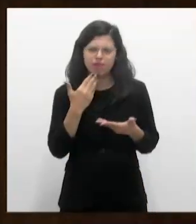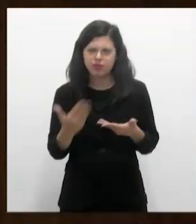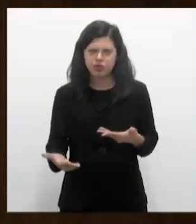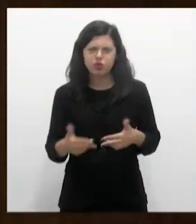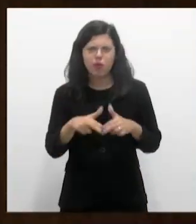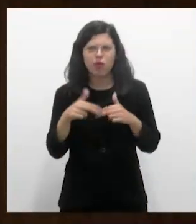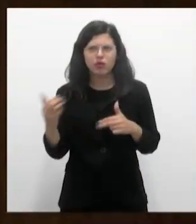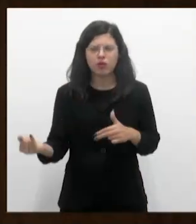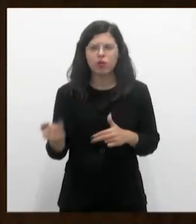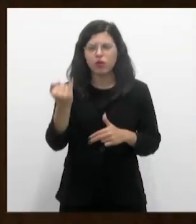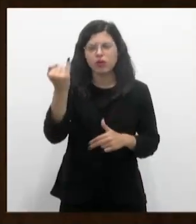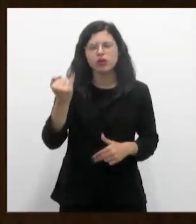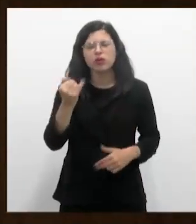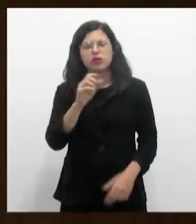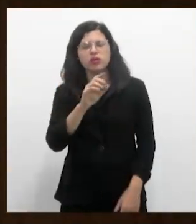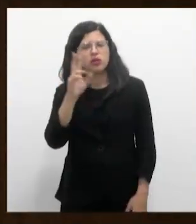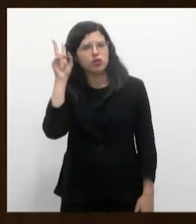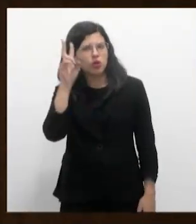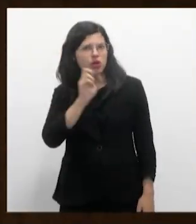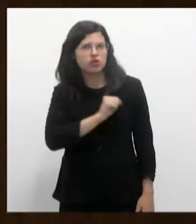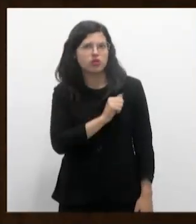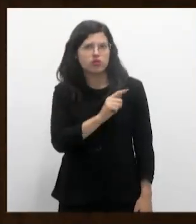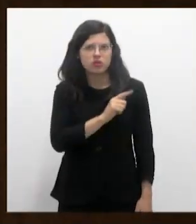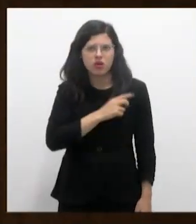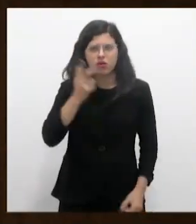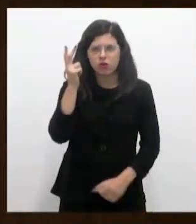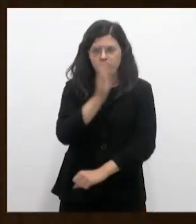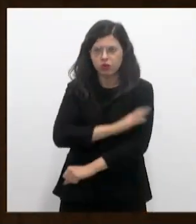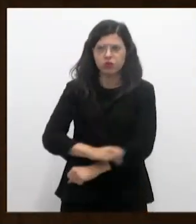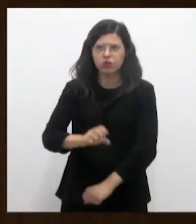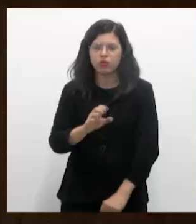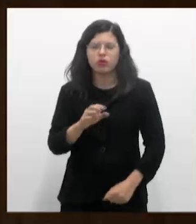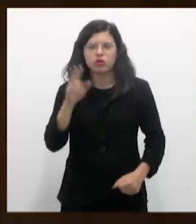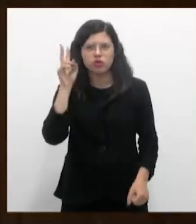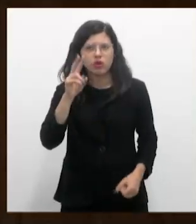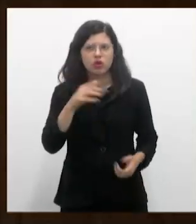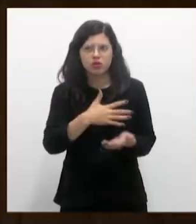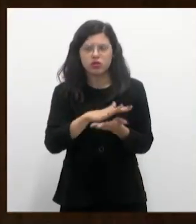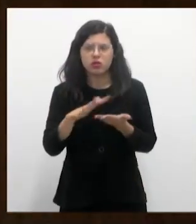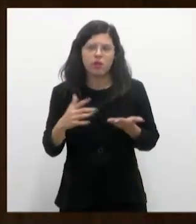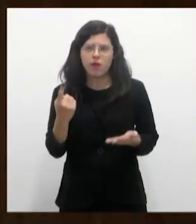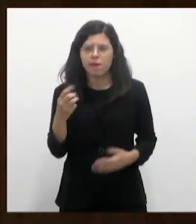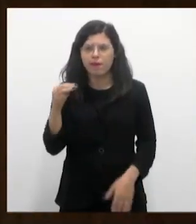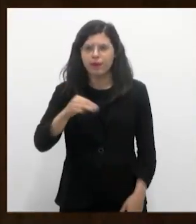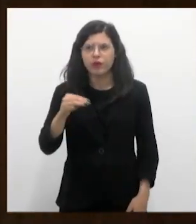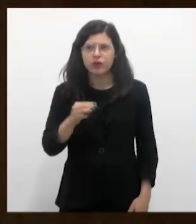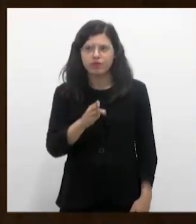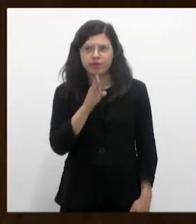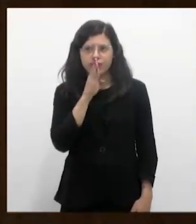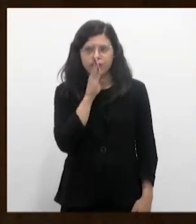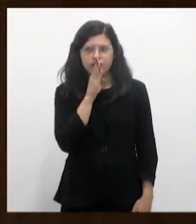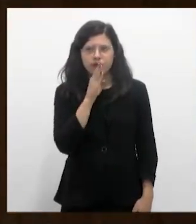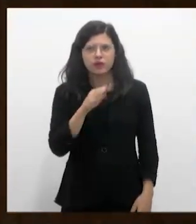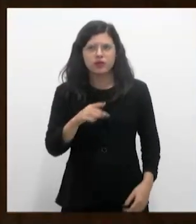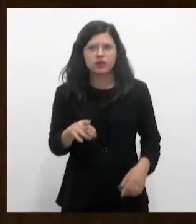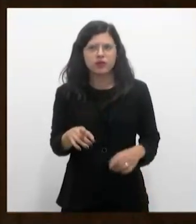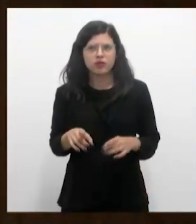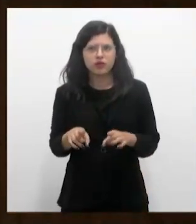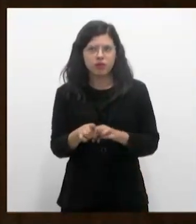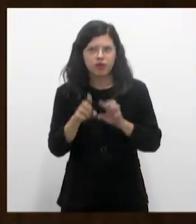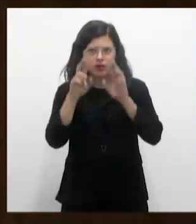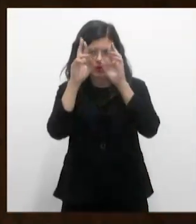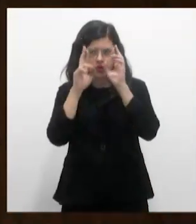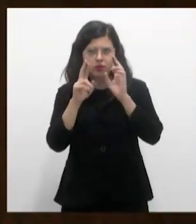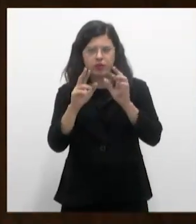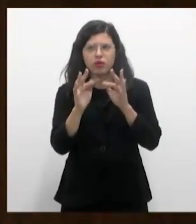para a história de São Gonçalo, para a cultura de São Gonçalo, para a história do samba, 1 minuto de silêncio, em respeito também à família. Um